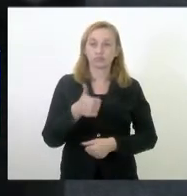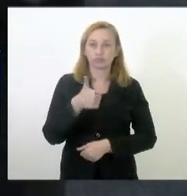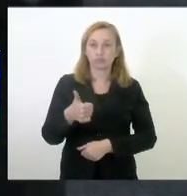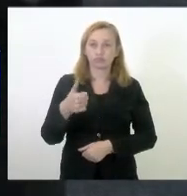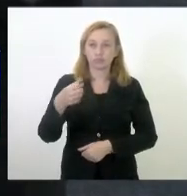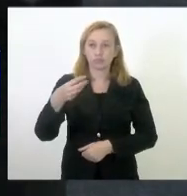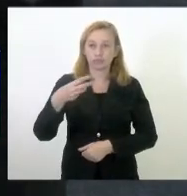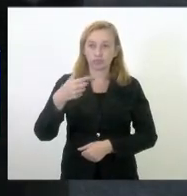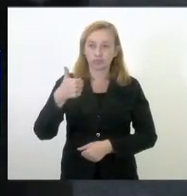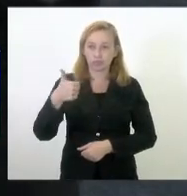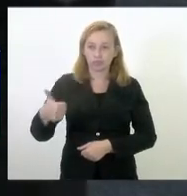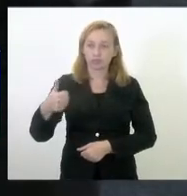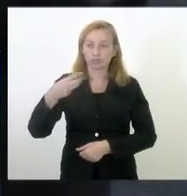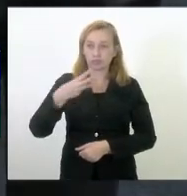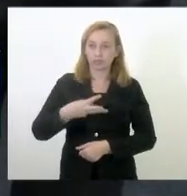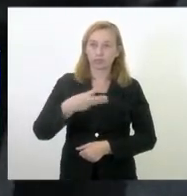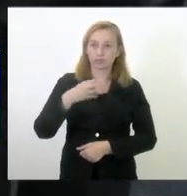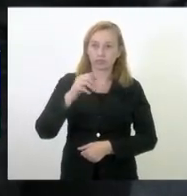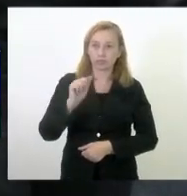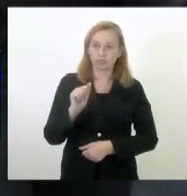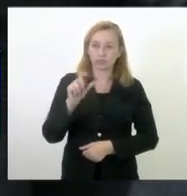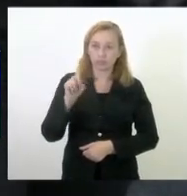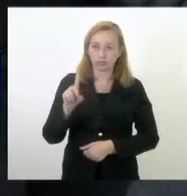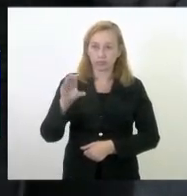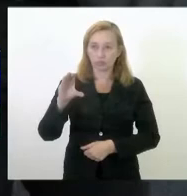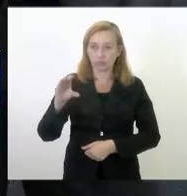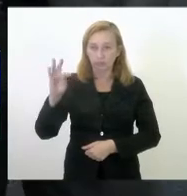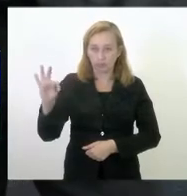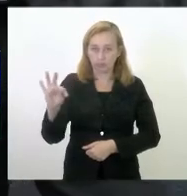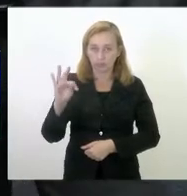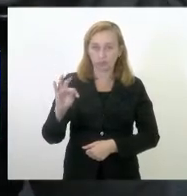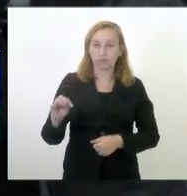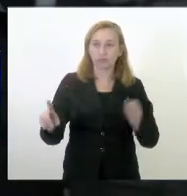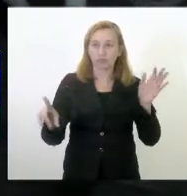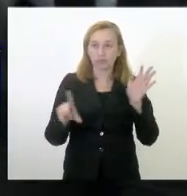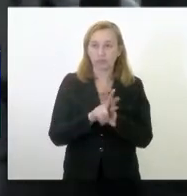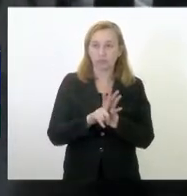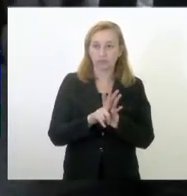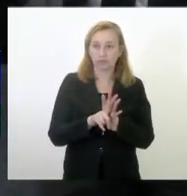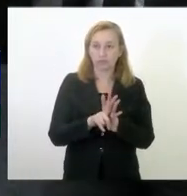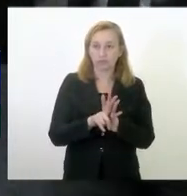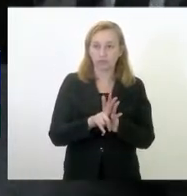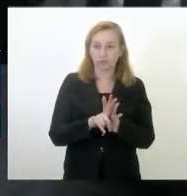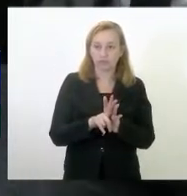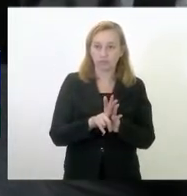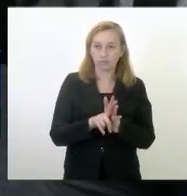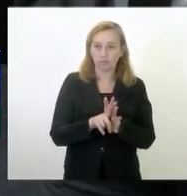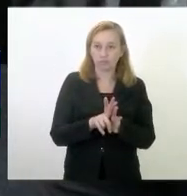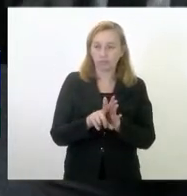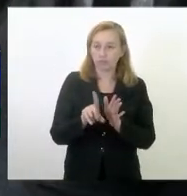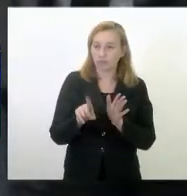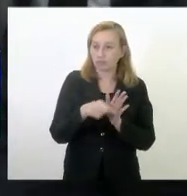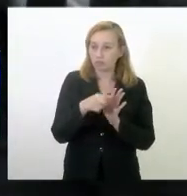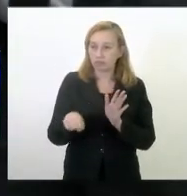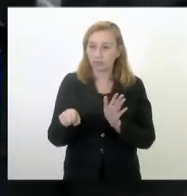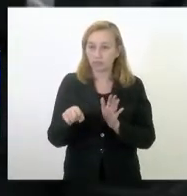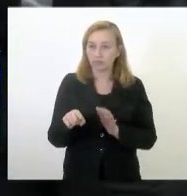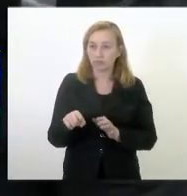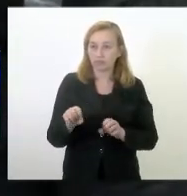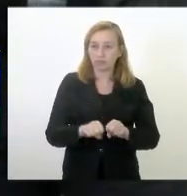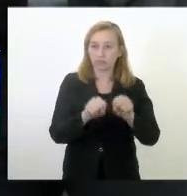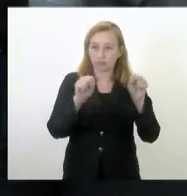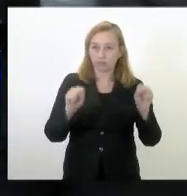113 da DCT, a proposição legislativa que envolva renúncia de receitas deve